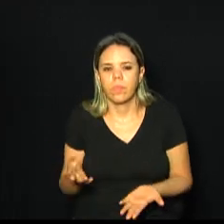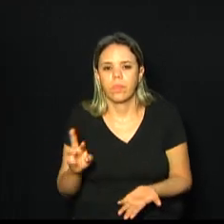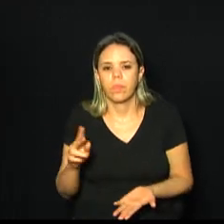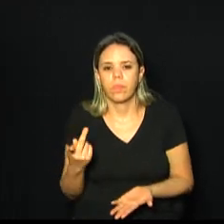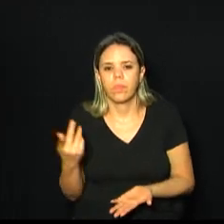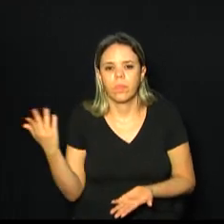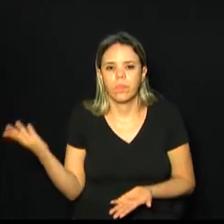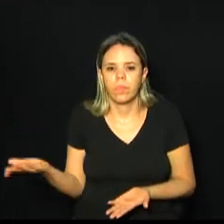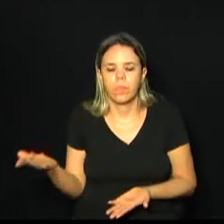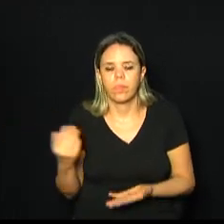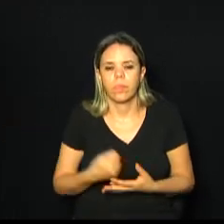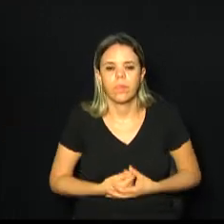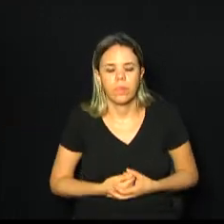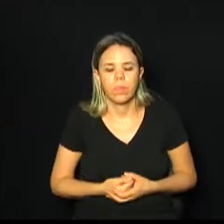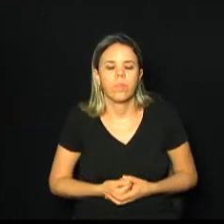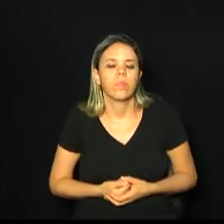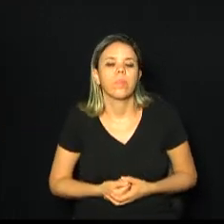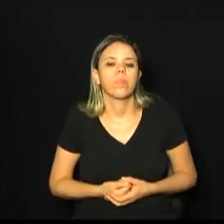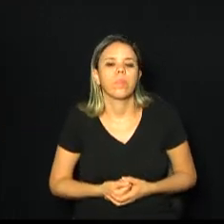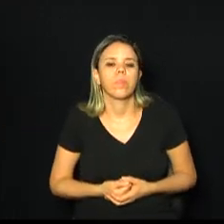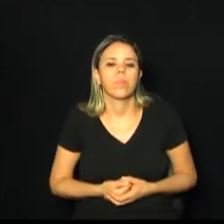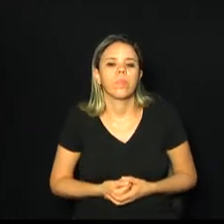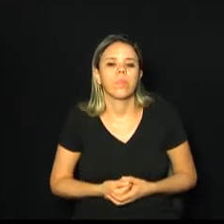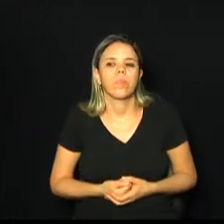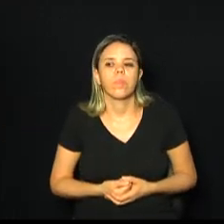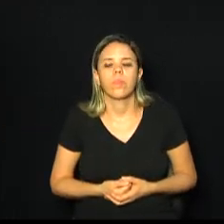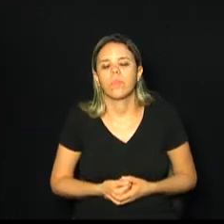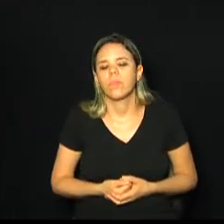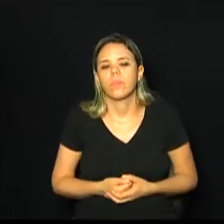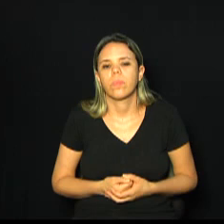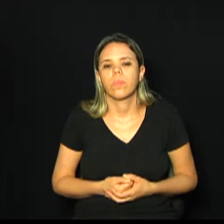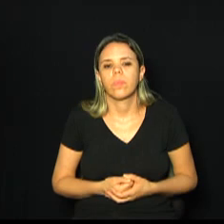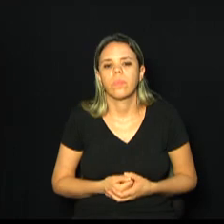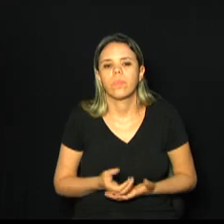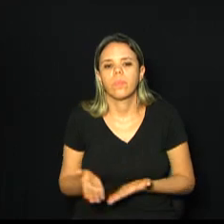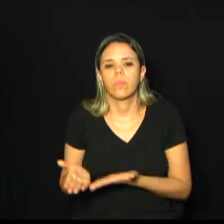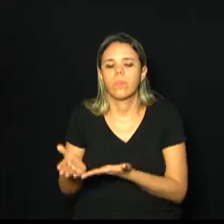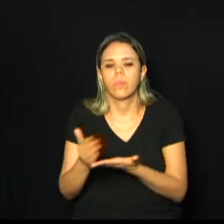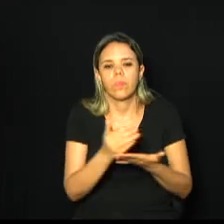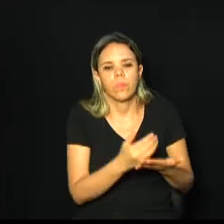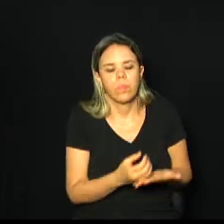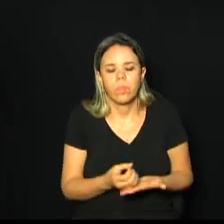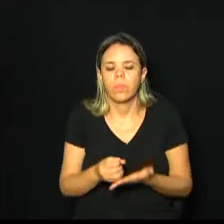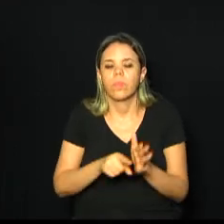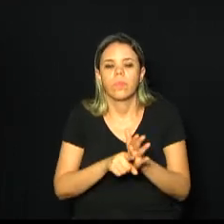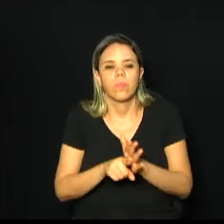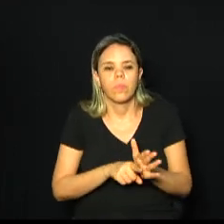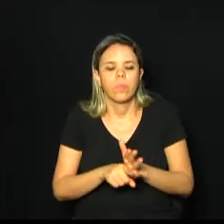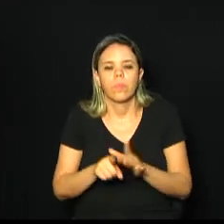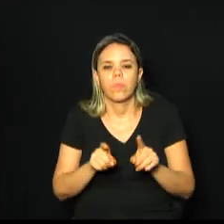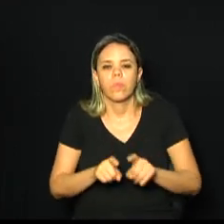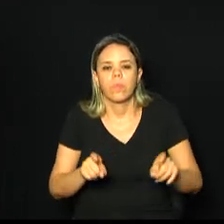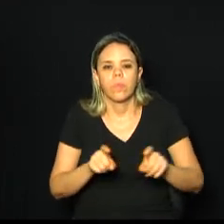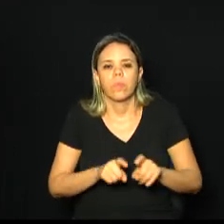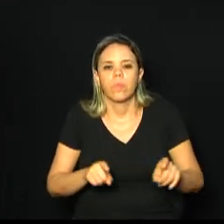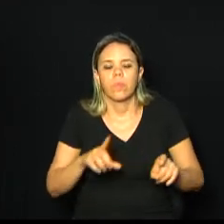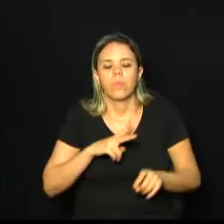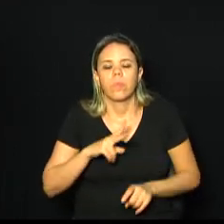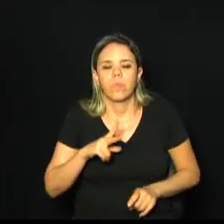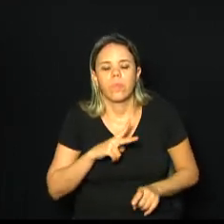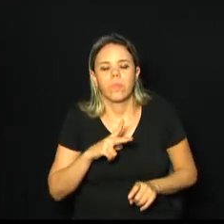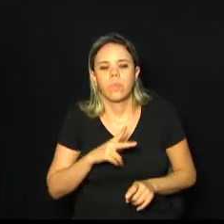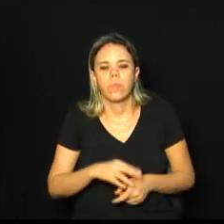RH. Tá certo? O RH tem um fluxo de informações, inclusive informações sensíveis,